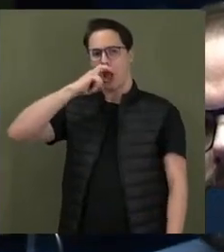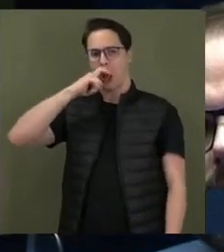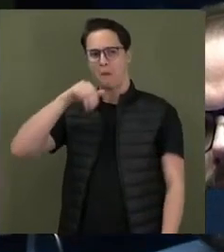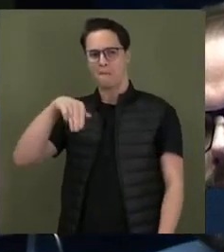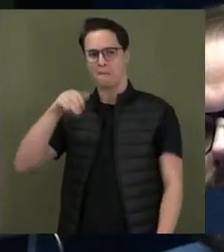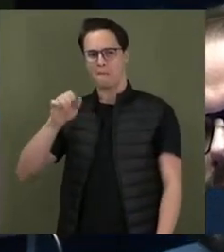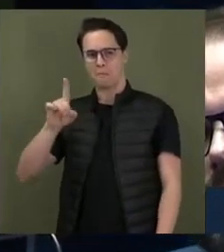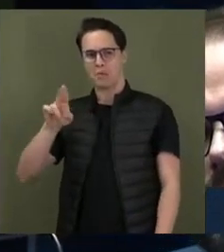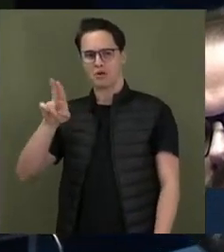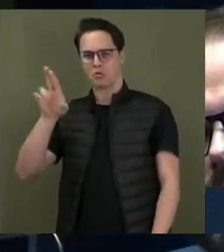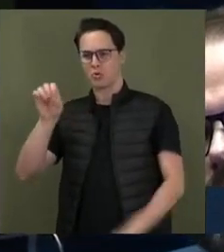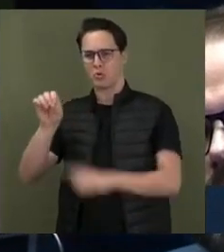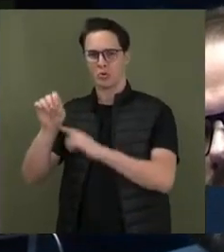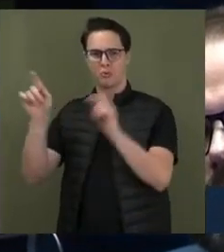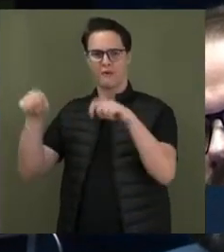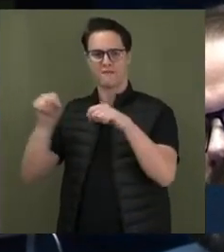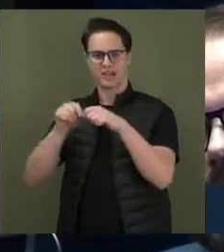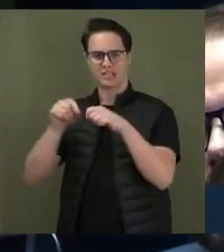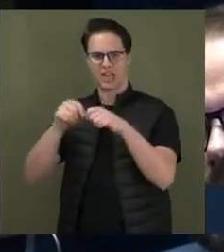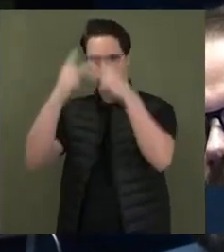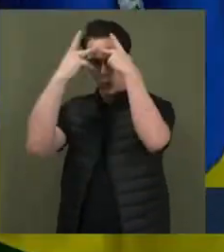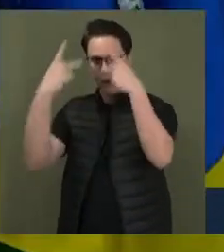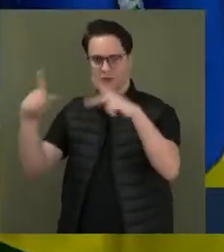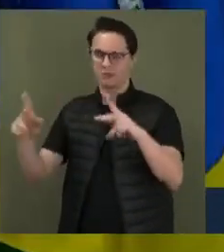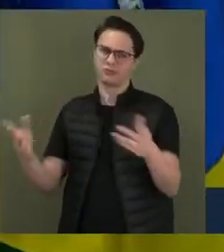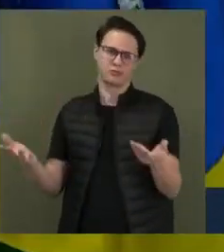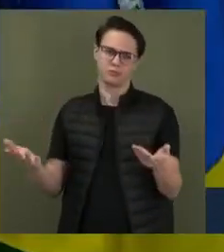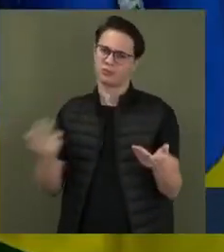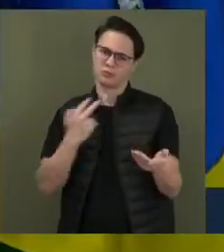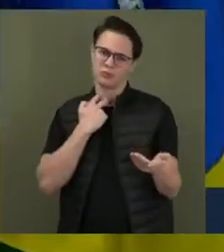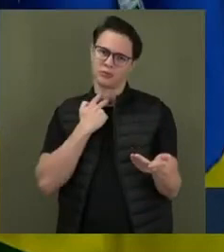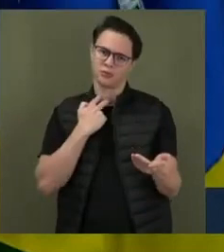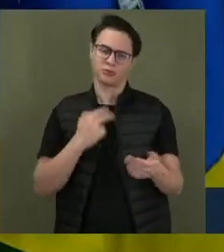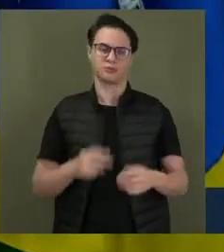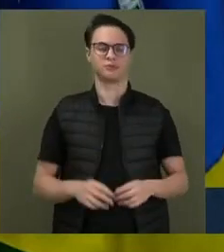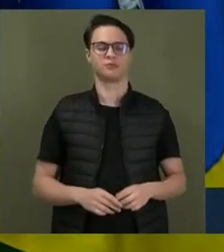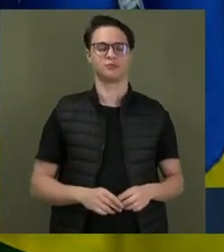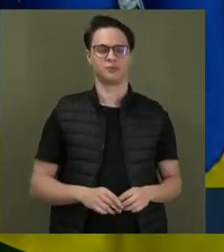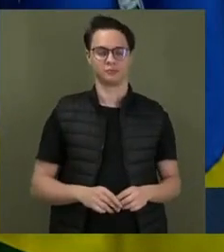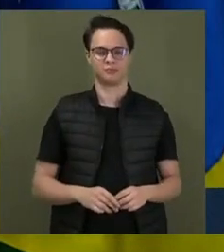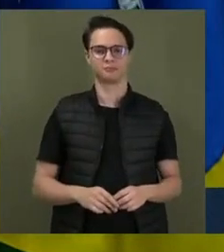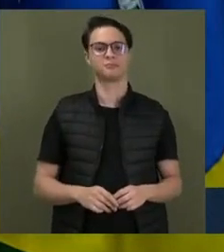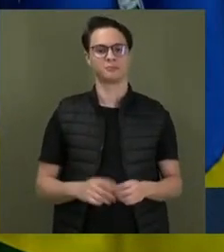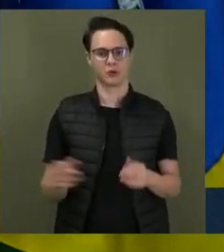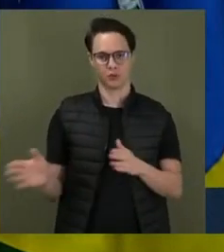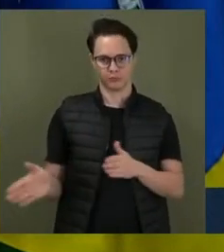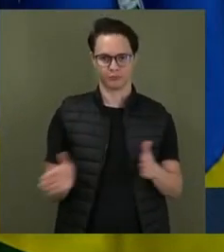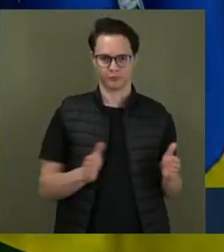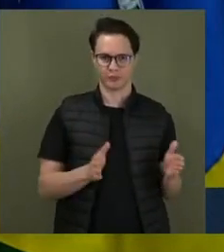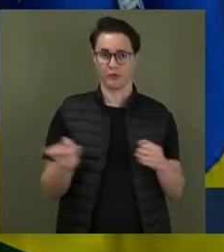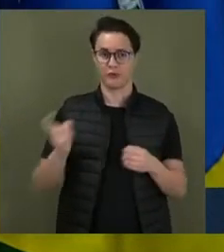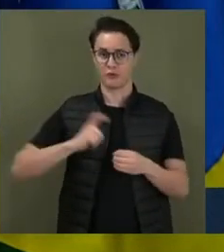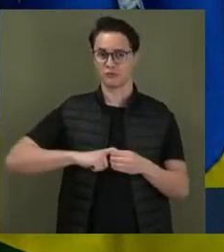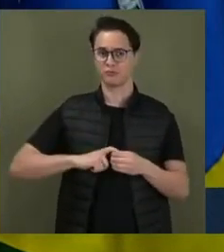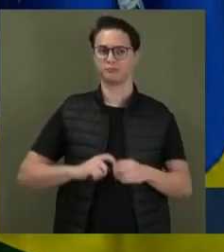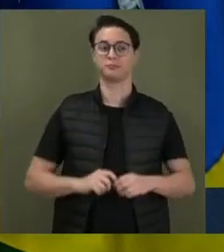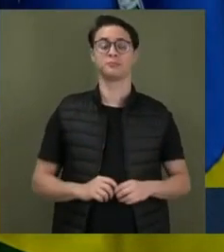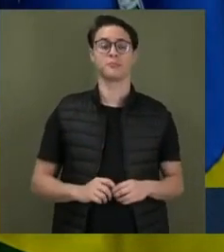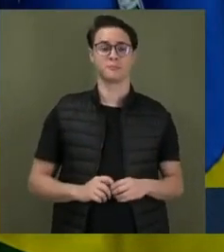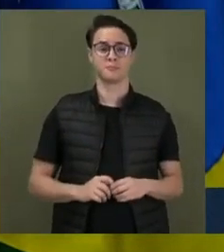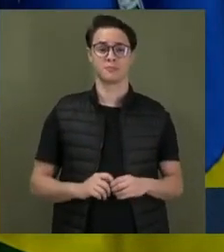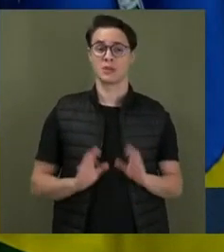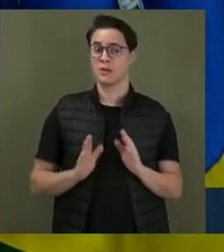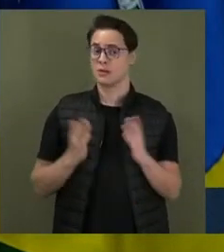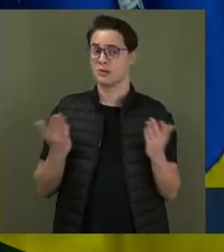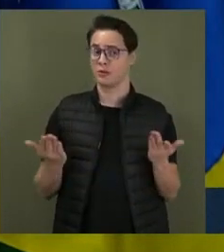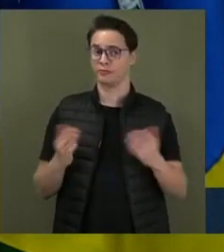aos crédulos e à democracia. Agradeço a Vossa Excelência. Bom, mas em relação ao Senado Federal, que